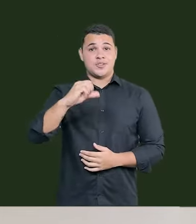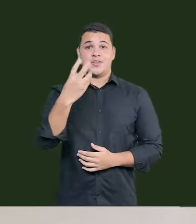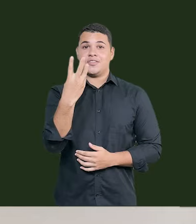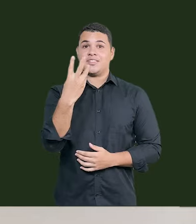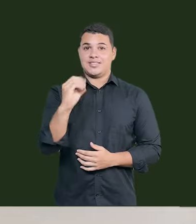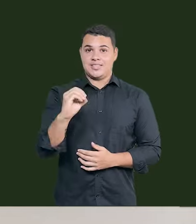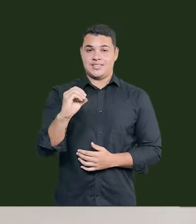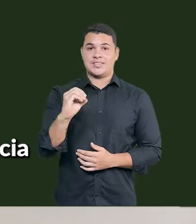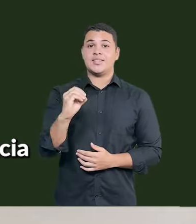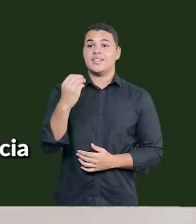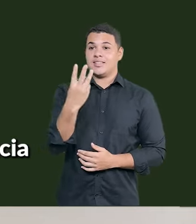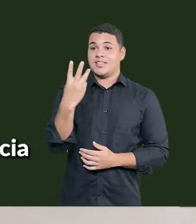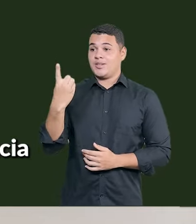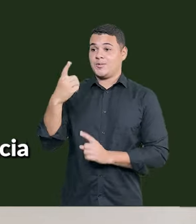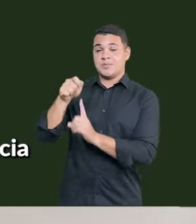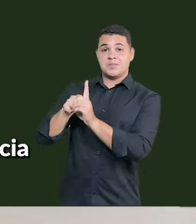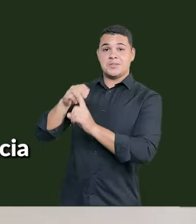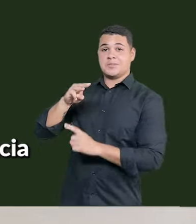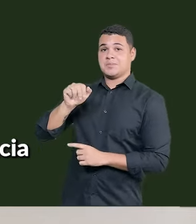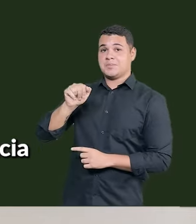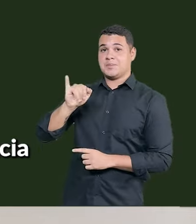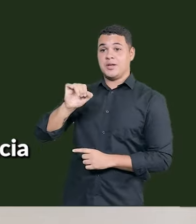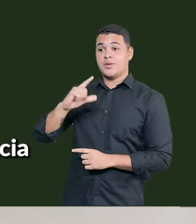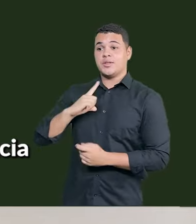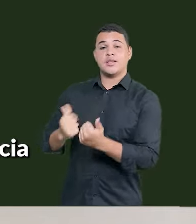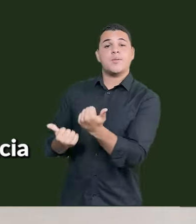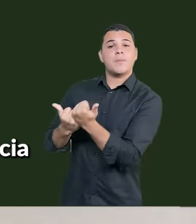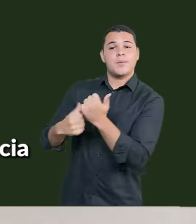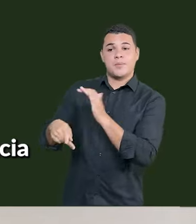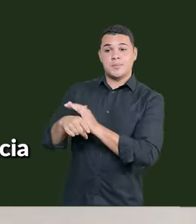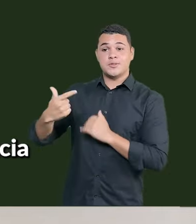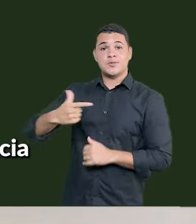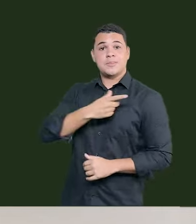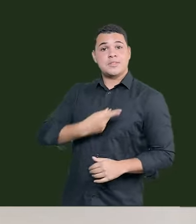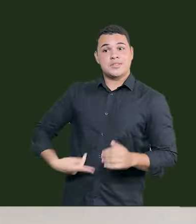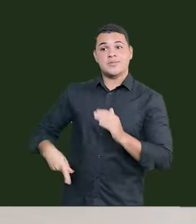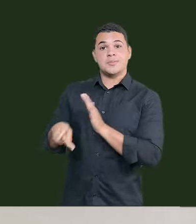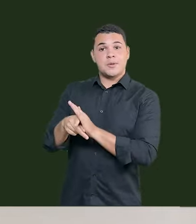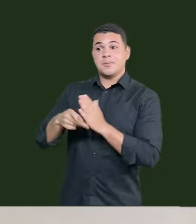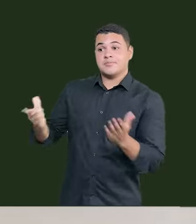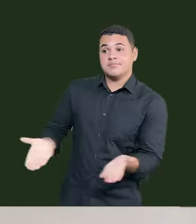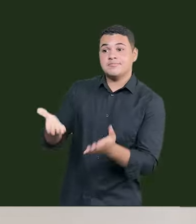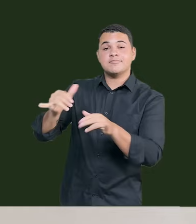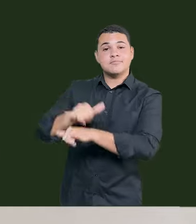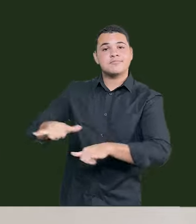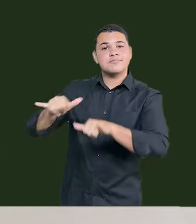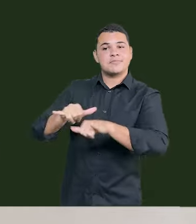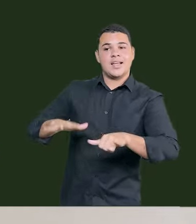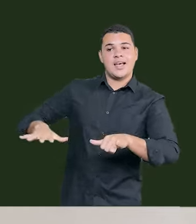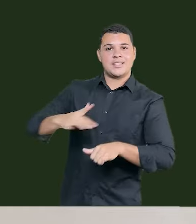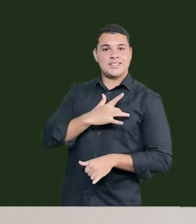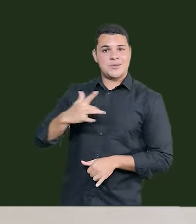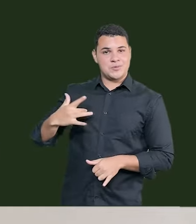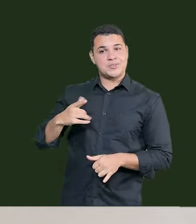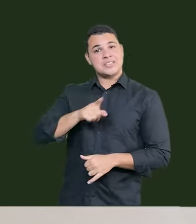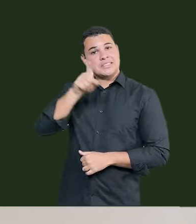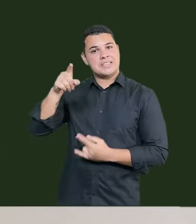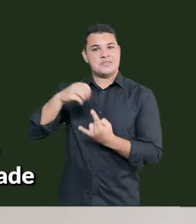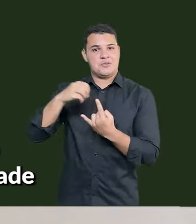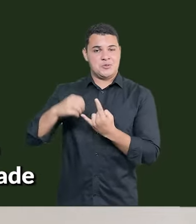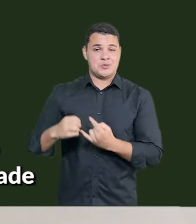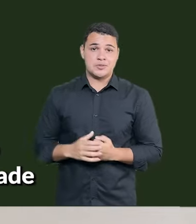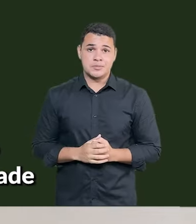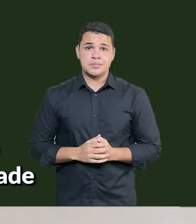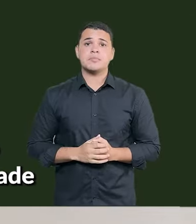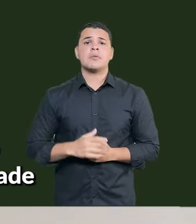31 de maio, com apoio da Vice-Presidência de Ambiente, Atenção e Promoção da Saúde, da Fundação Oswaldo Cruz,